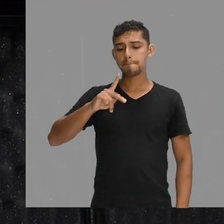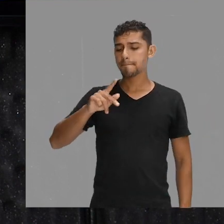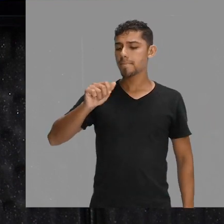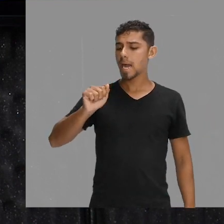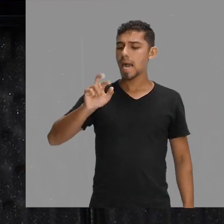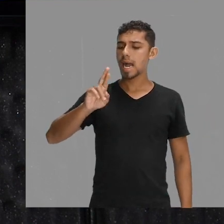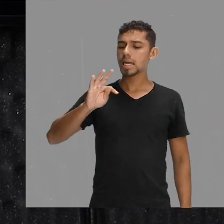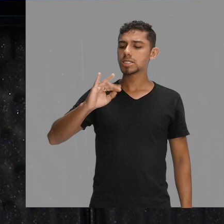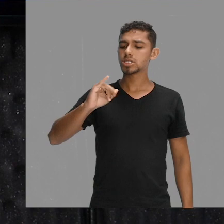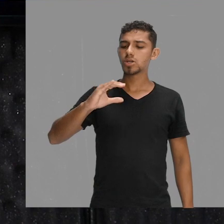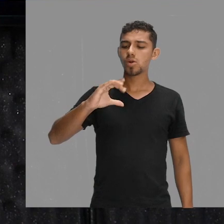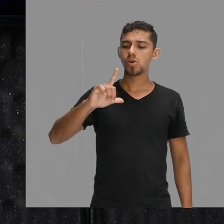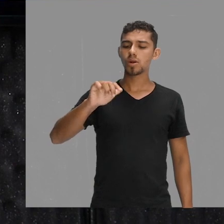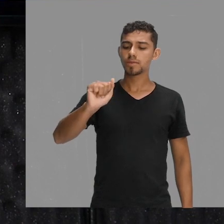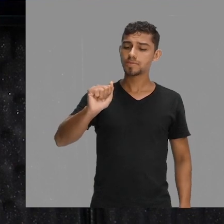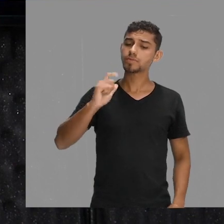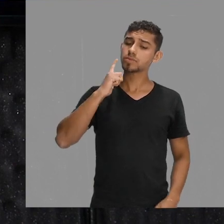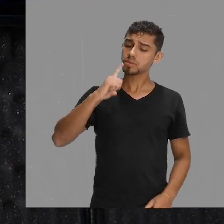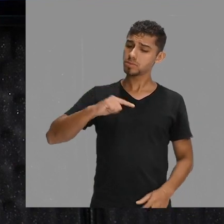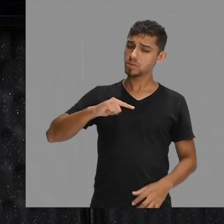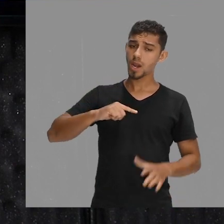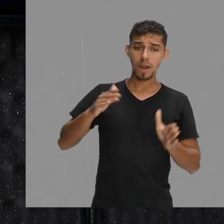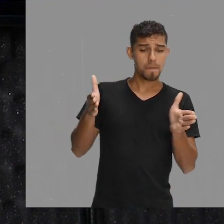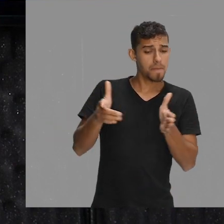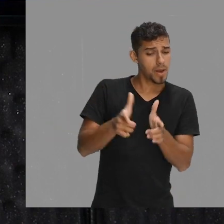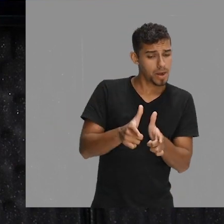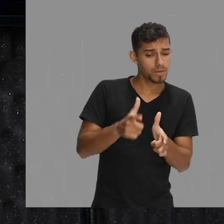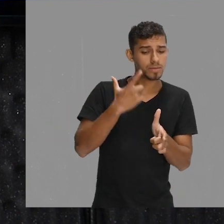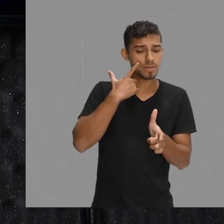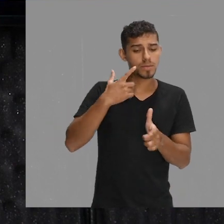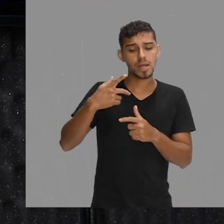partículas, menor a pressão máxima de vapor.